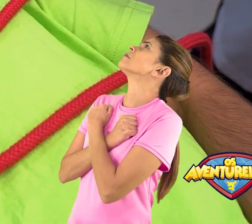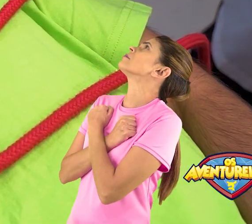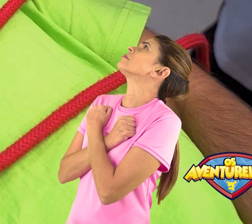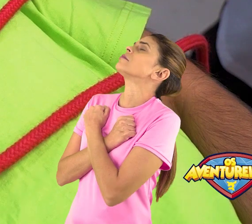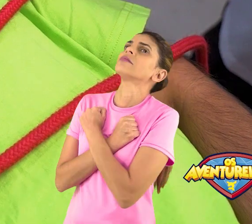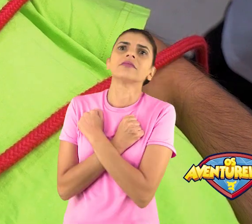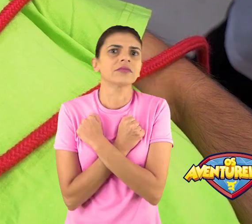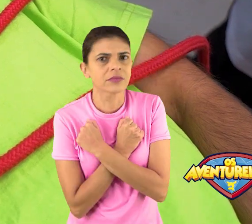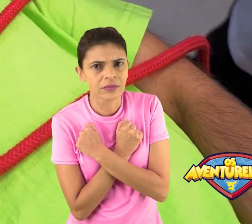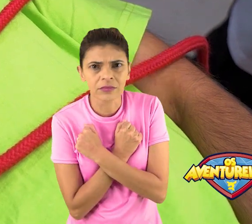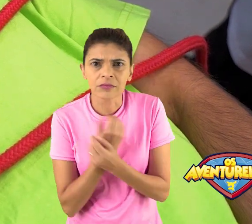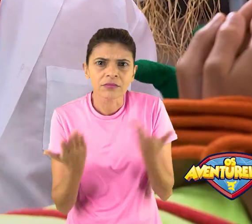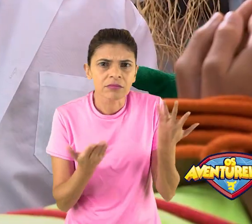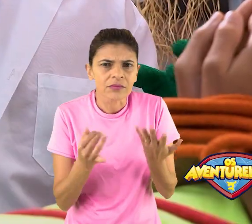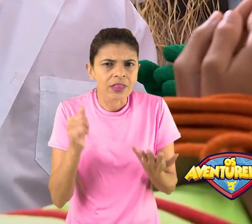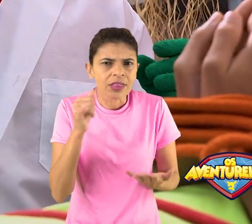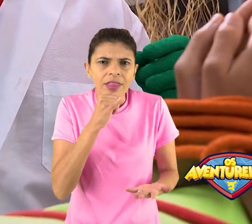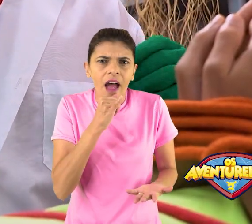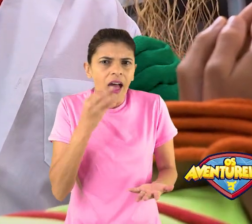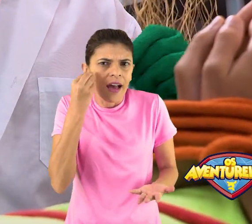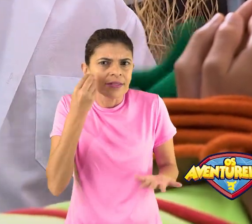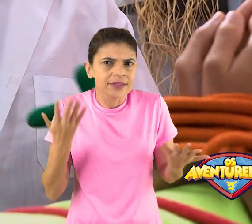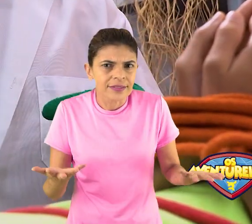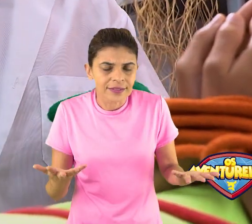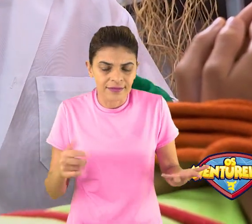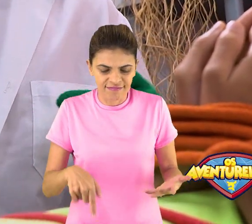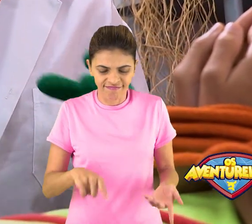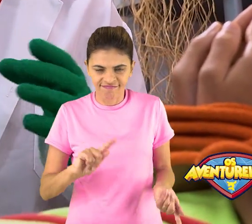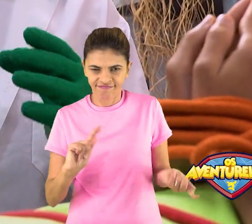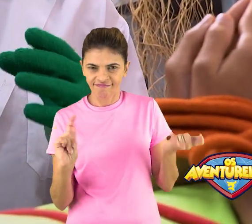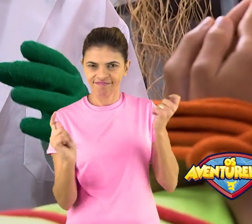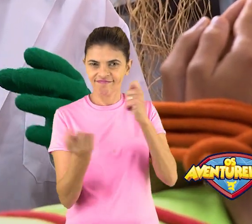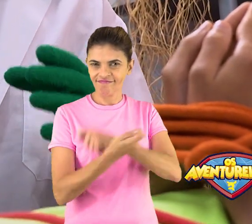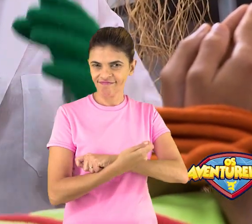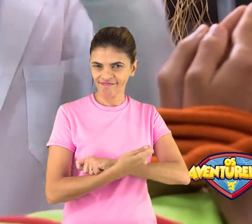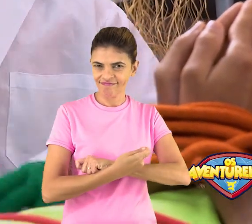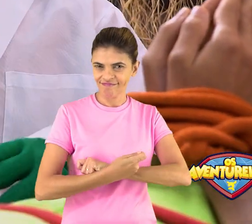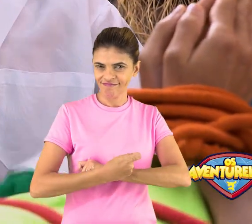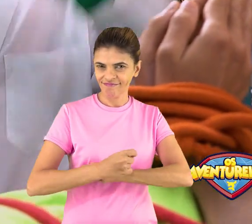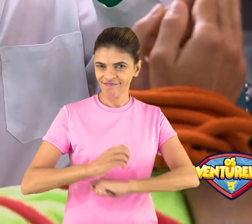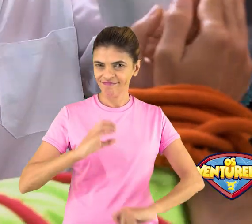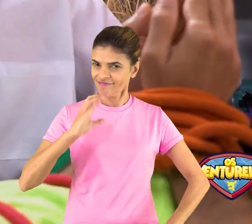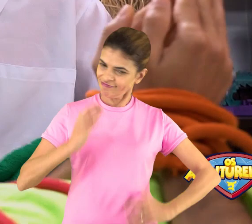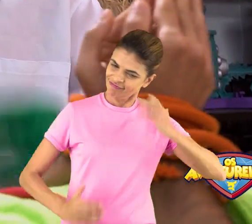Que tipo de experiência? Eu vou transformar você em um ciborgue!